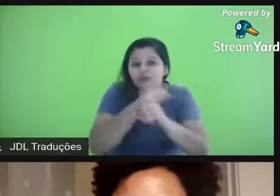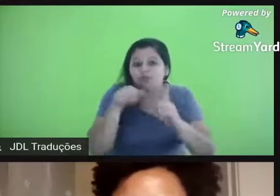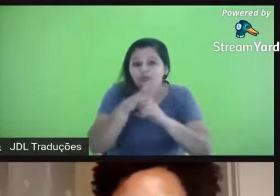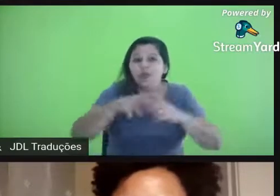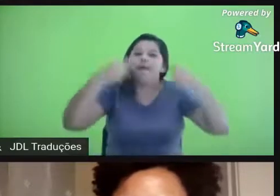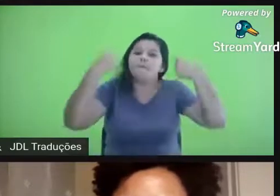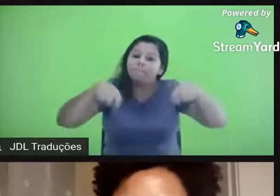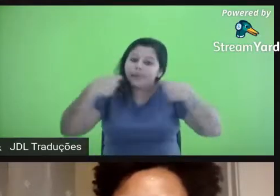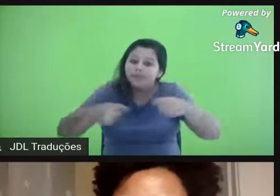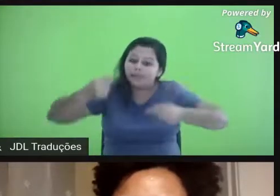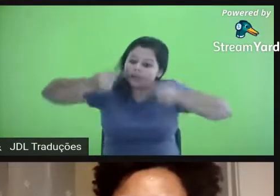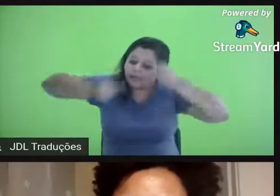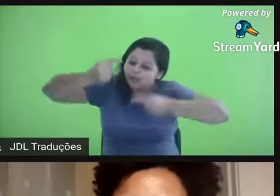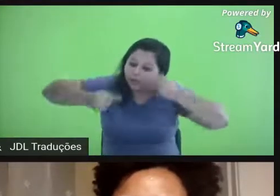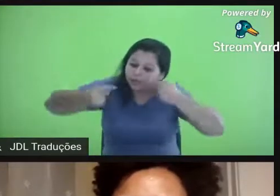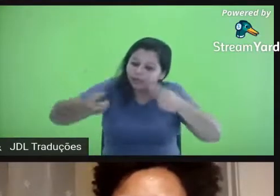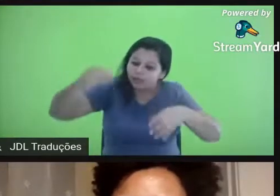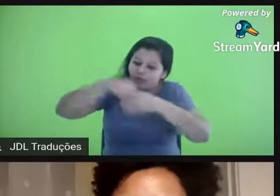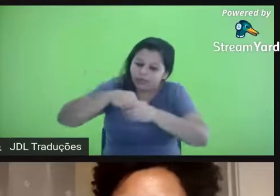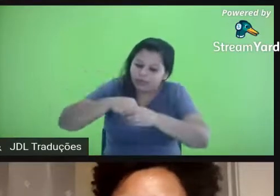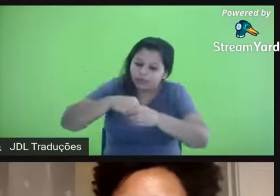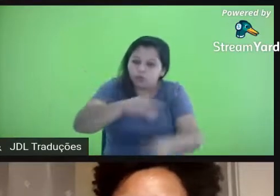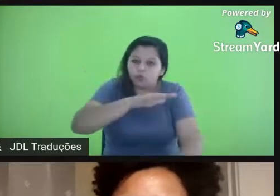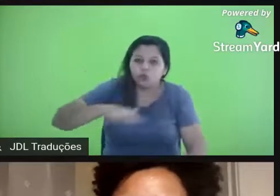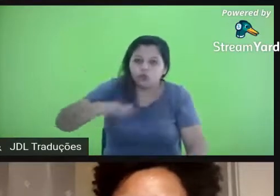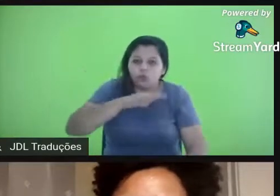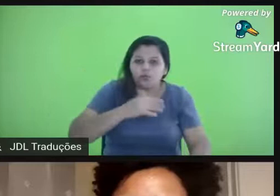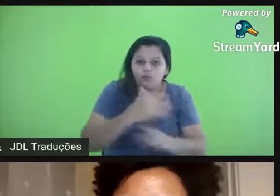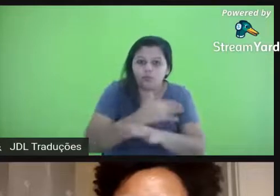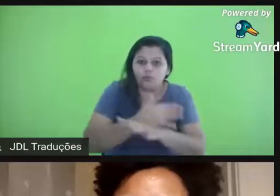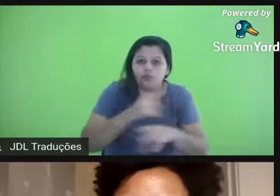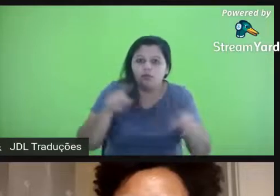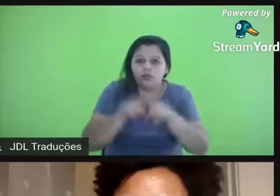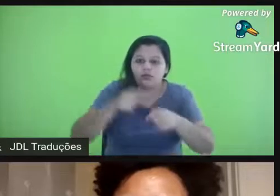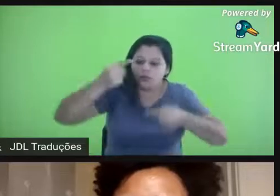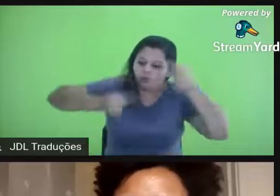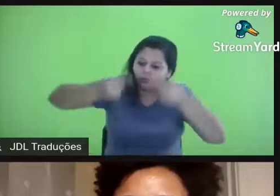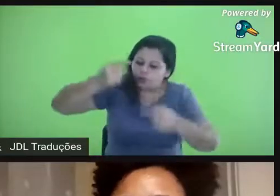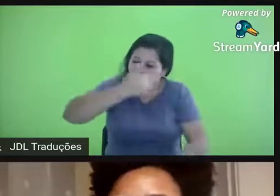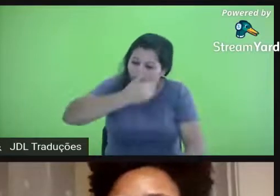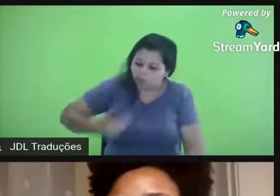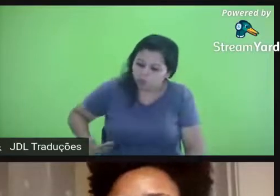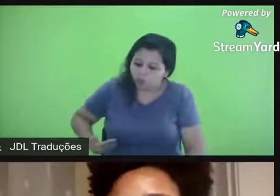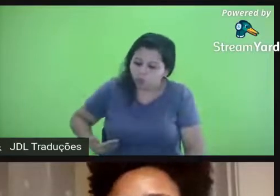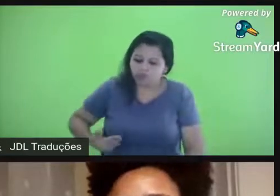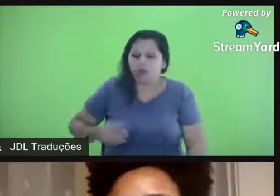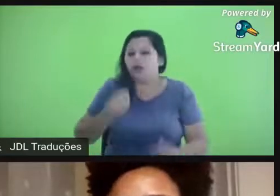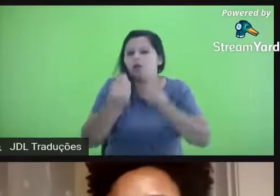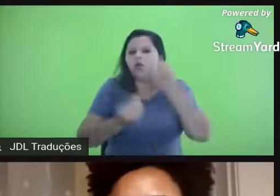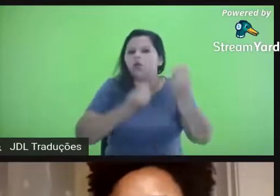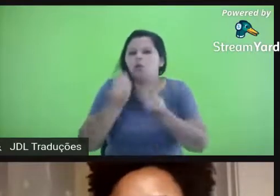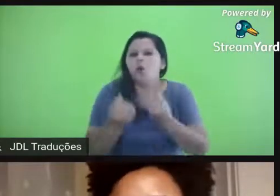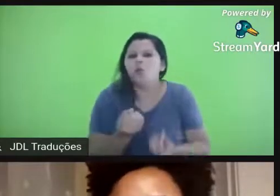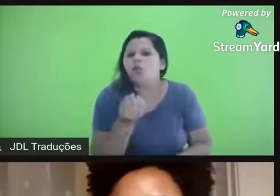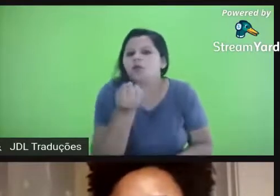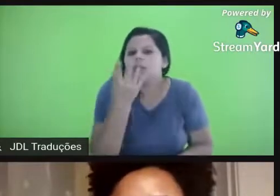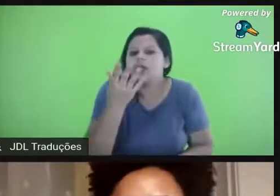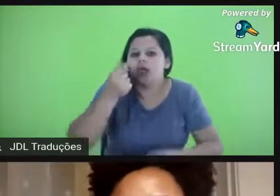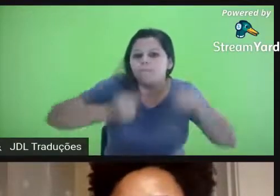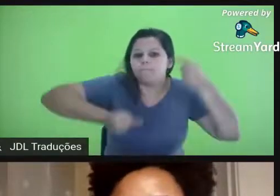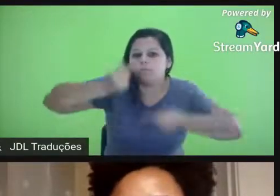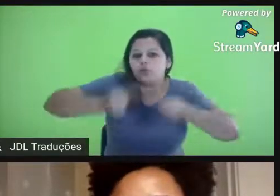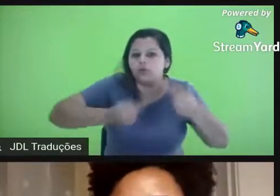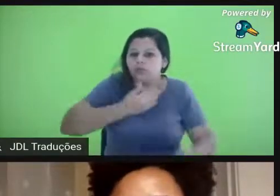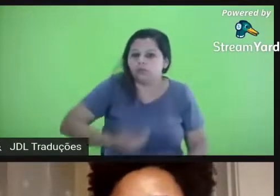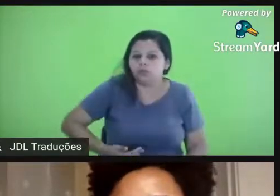planejamento urbano e das políticas públicas, né? Por que a gente não constrói as políticas pensando também nas relações raciais, se elas estruturam,